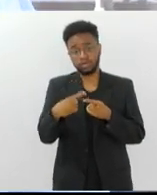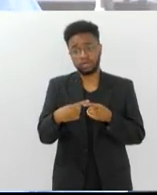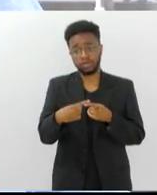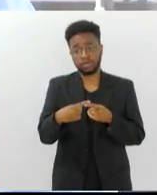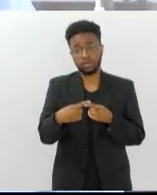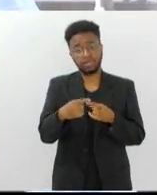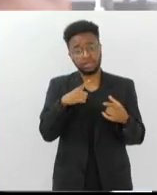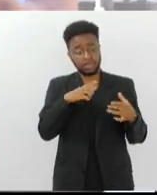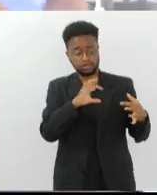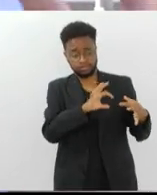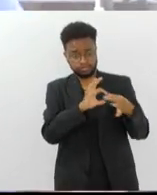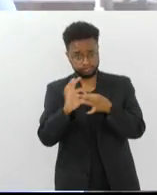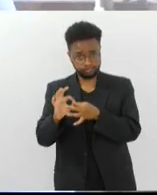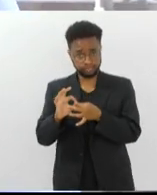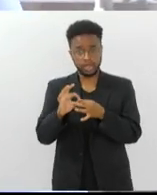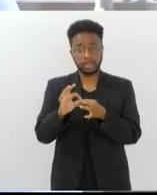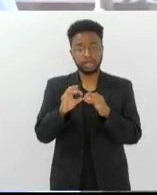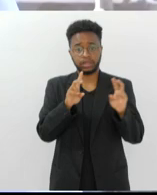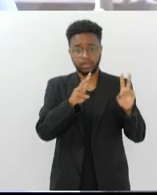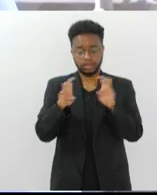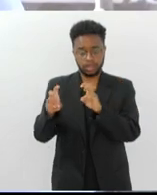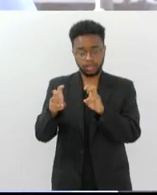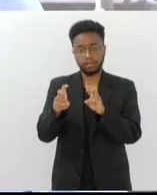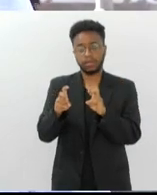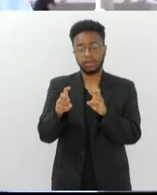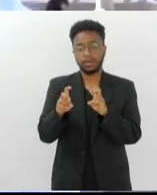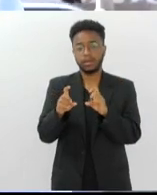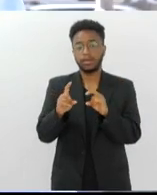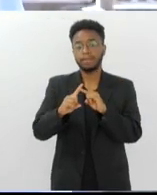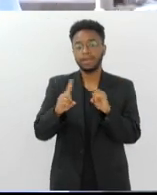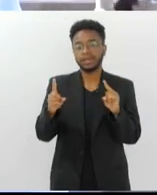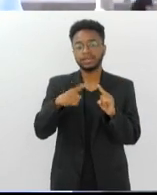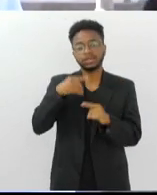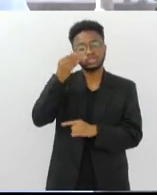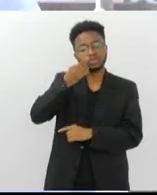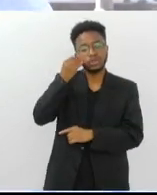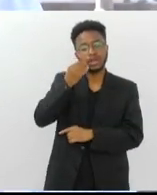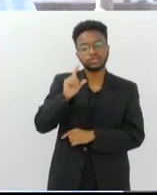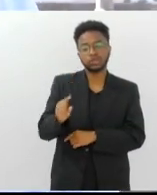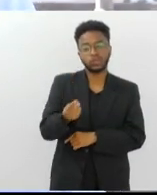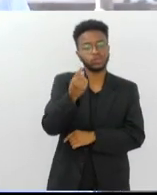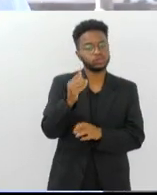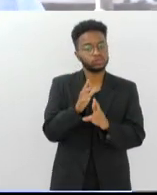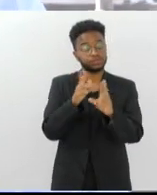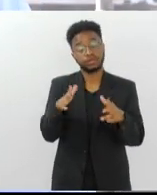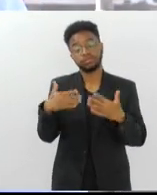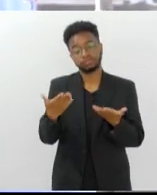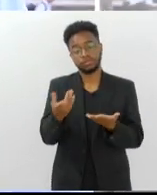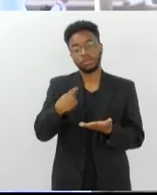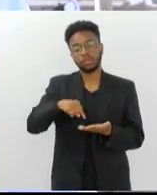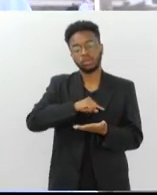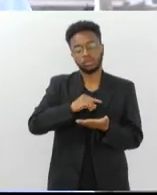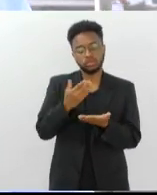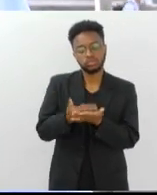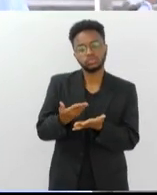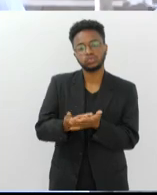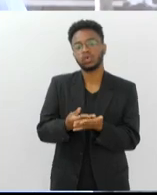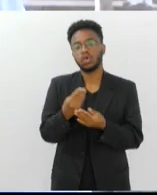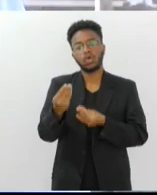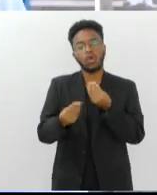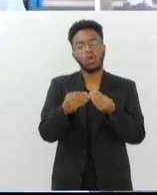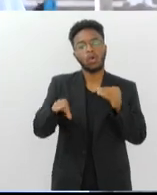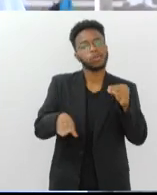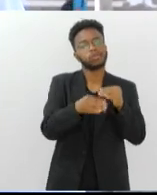haja interconexão e essa transversalidade temática, são experiências muito específicas. Então, a gente vai se debruçar sobre as